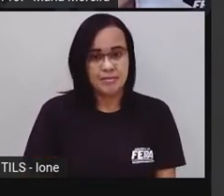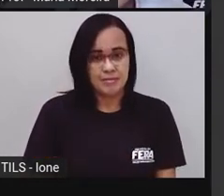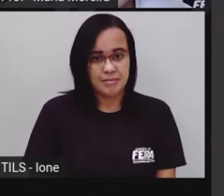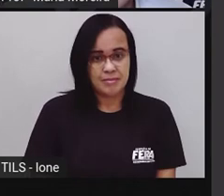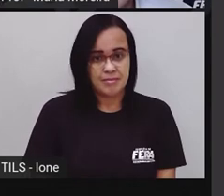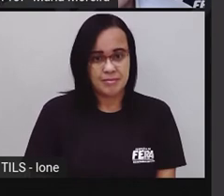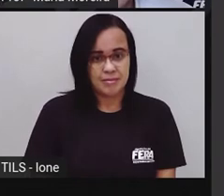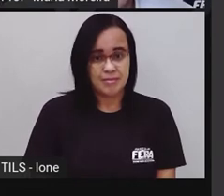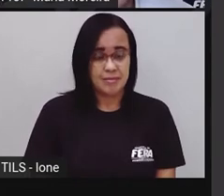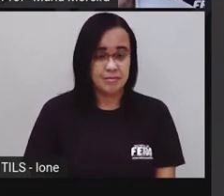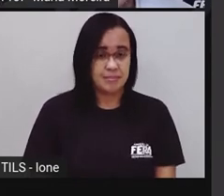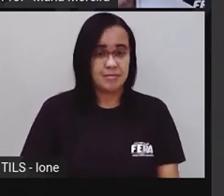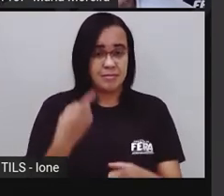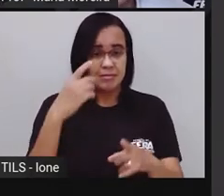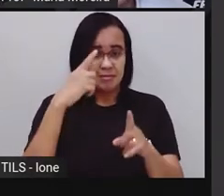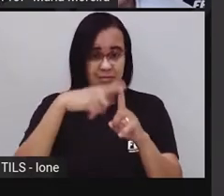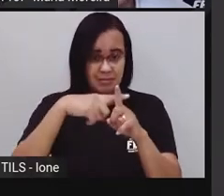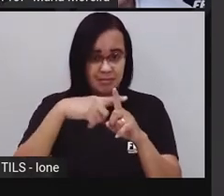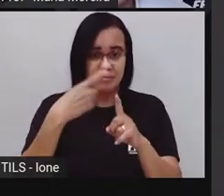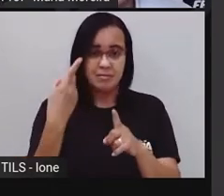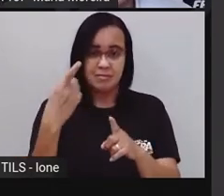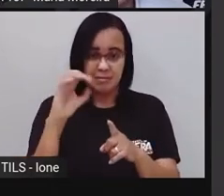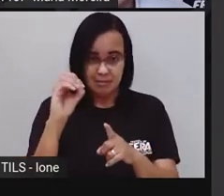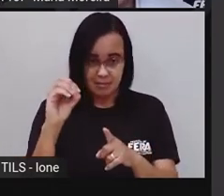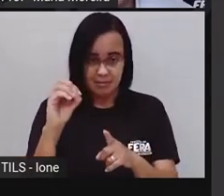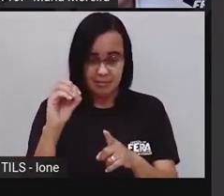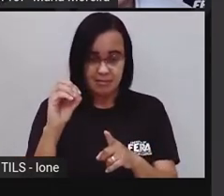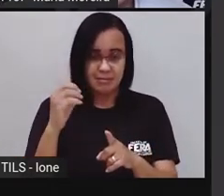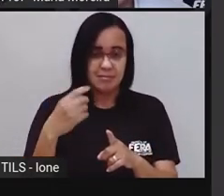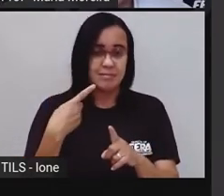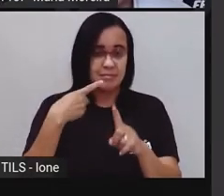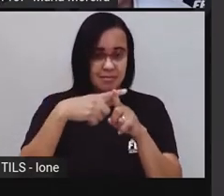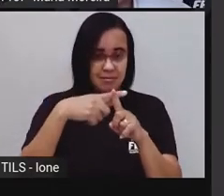10 né mas 10